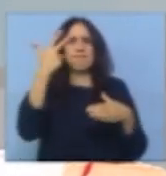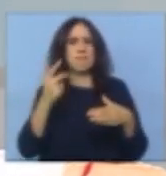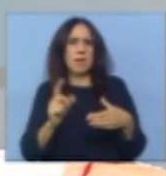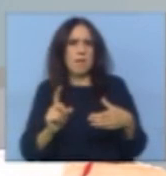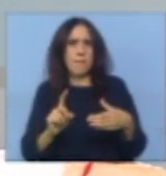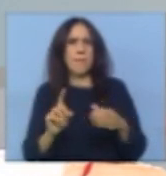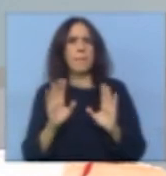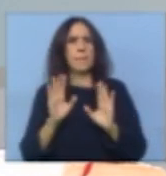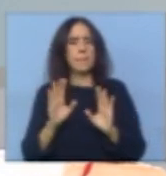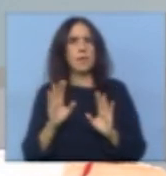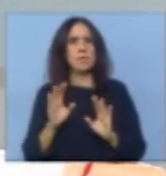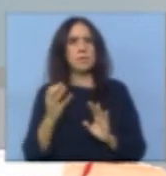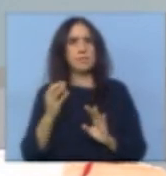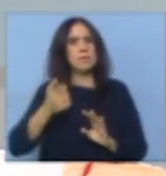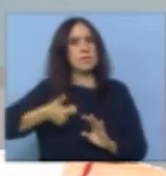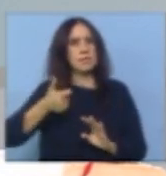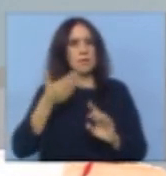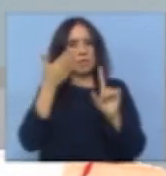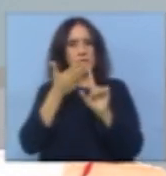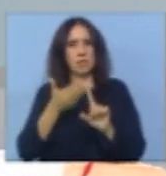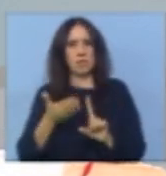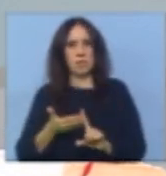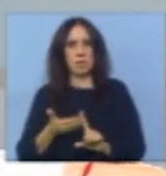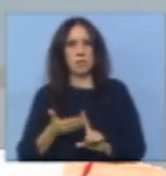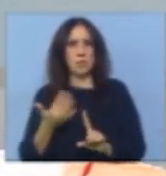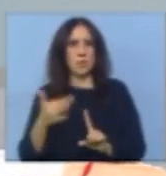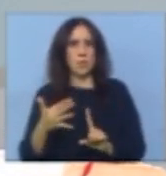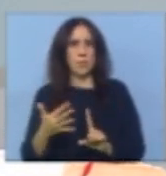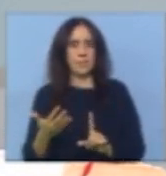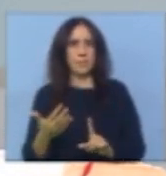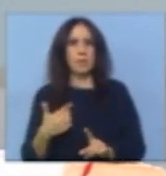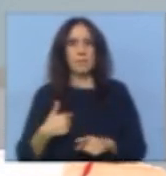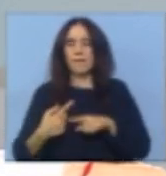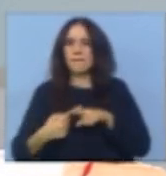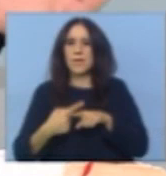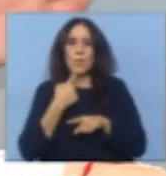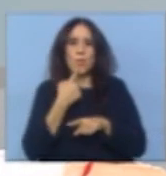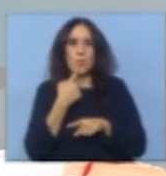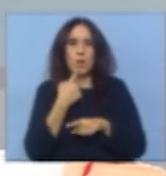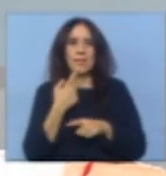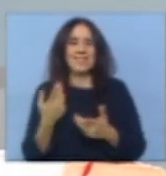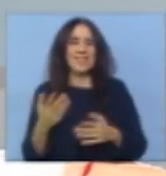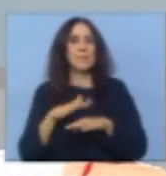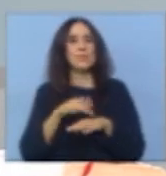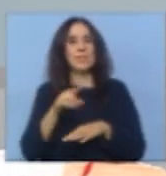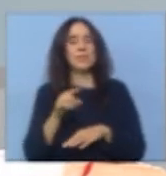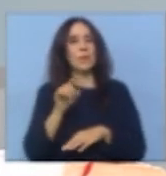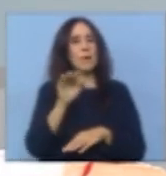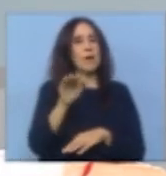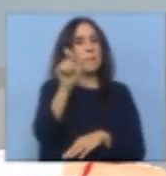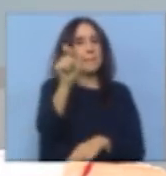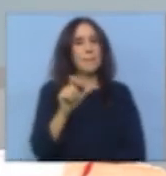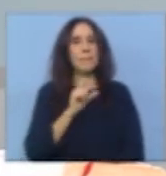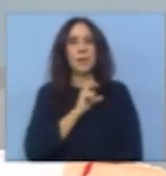há aqui um apontar ao essencial que é extraordinário. A mim encanta muito e por isso eu interpelava o Padre Robson,